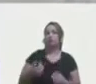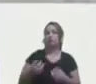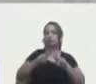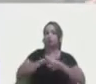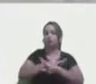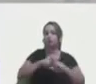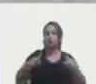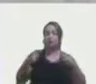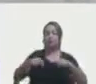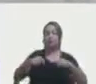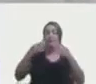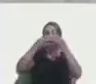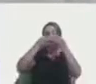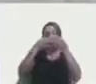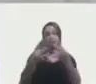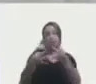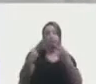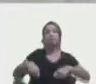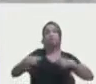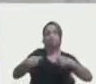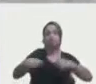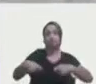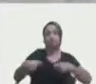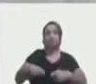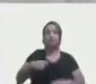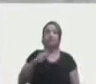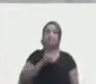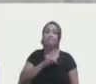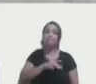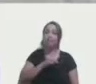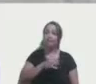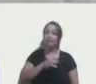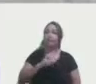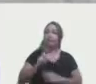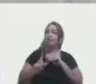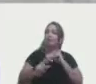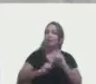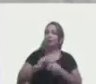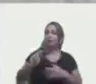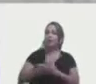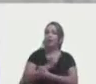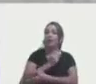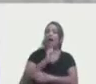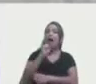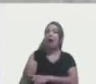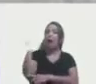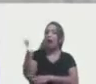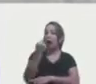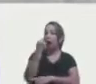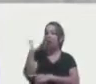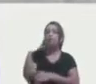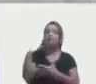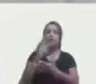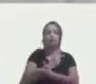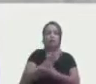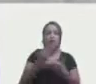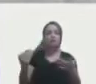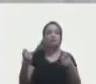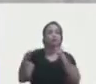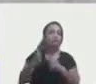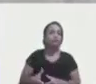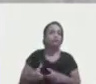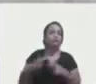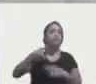observados eu temo que alguma coisa de maior gravidade aconteça no local e depois vai ser tarde